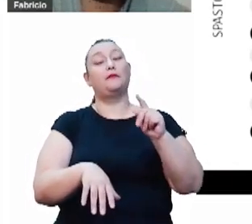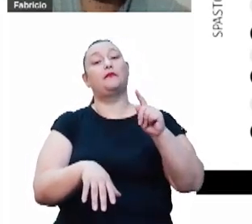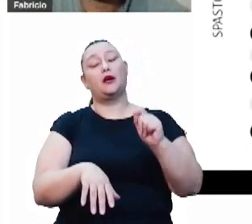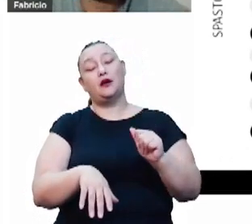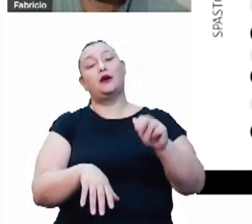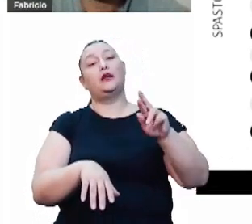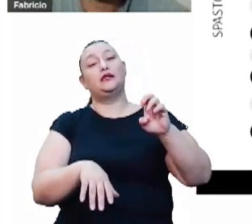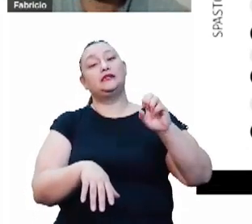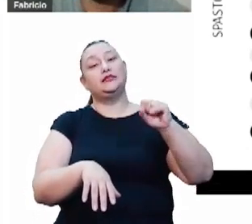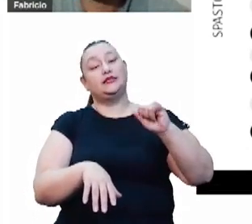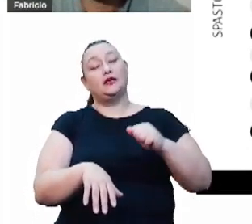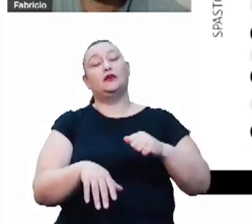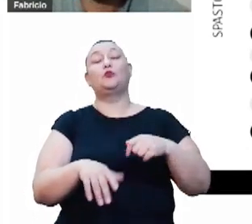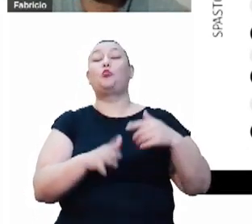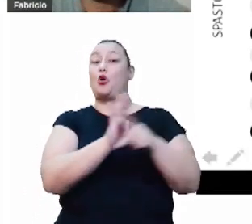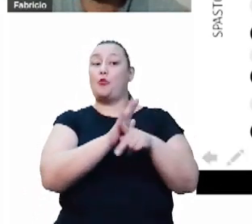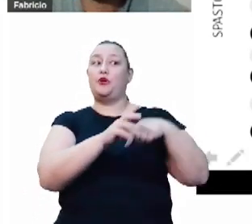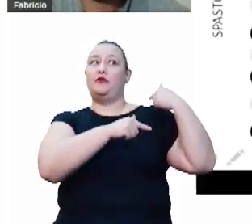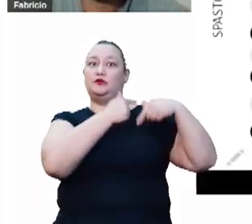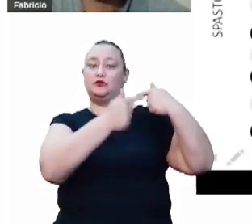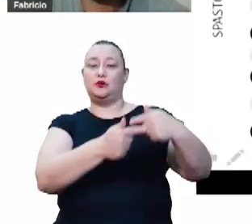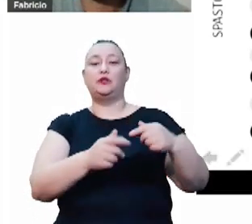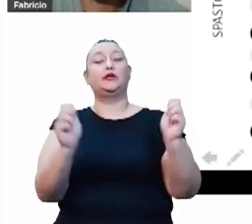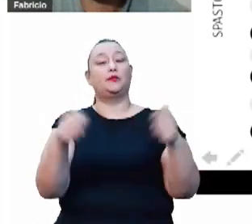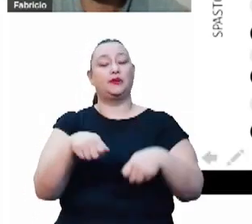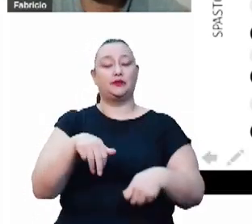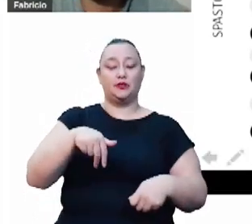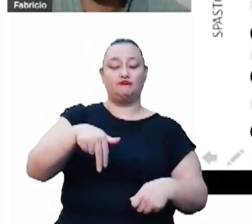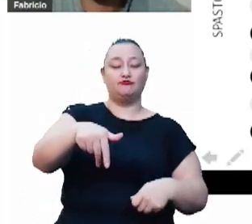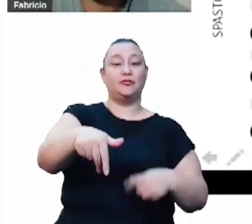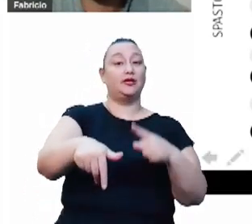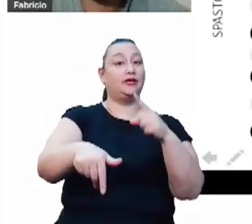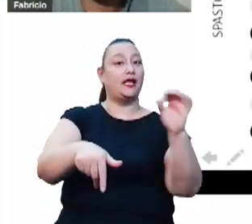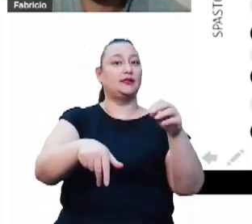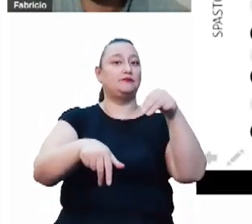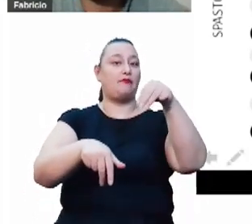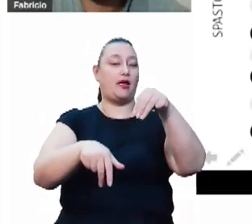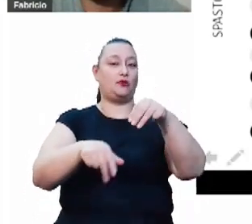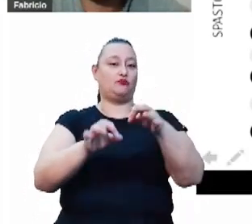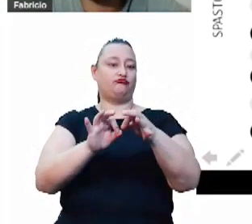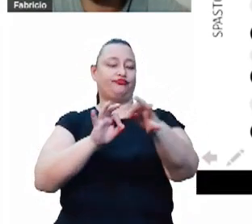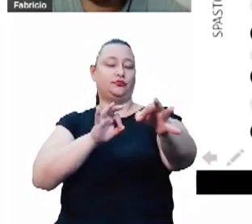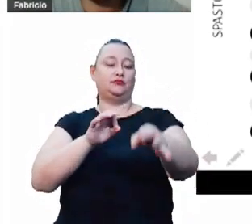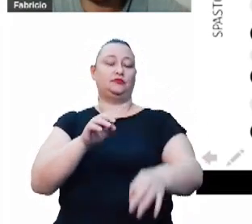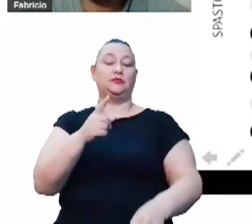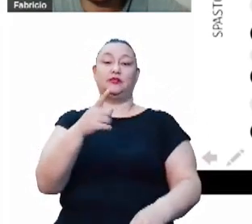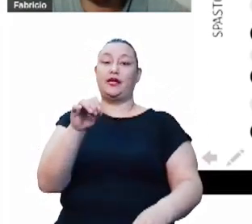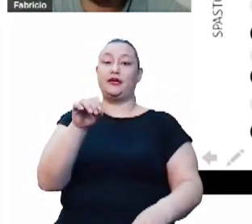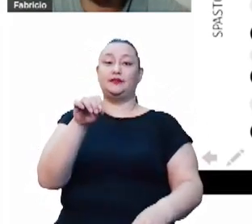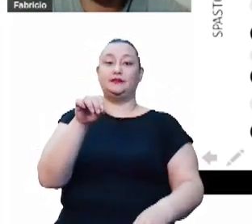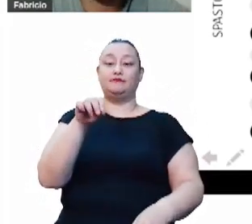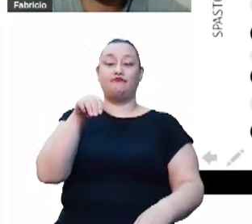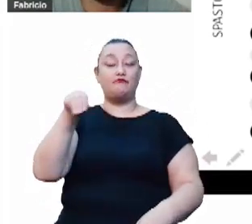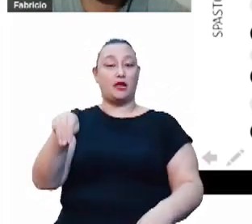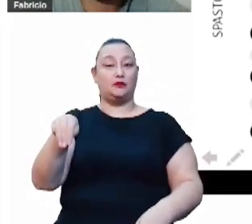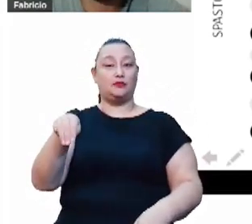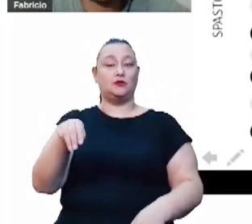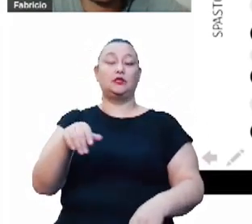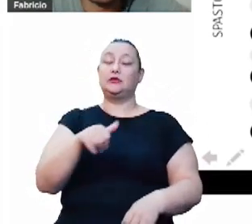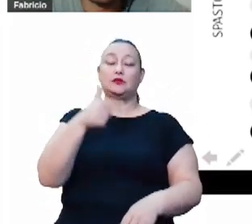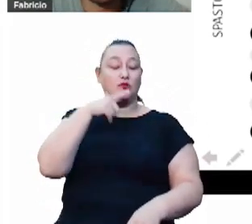clara, e ele tinha que ter uma capacidade de caminhar 10 metros. Então, se a pessoa se incluísse nesses 3 critérios,